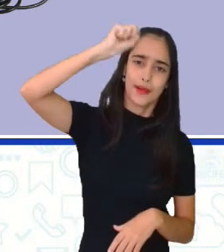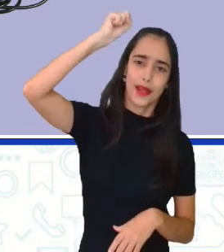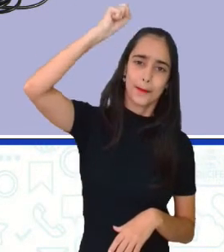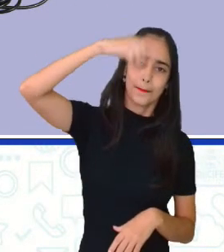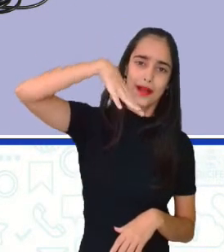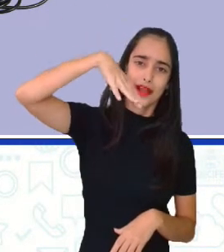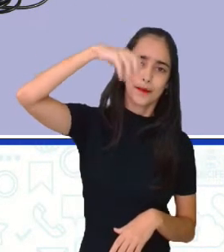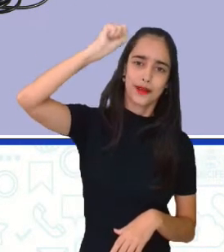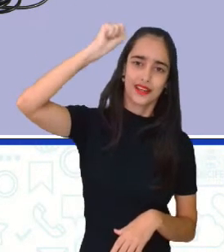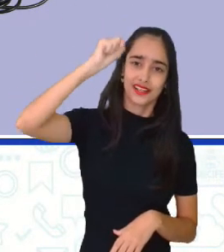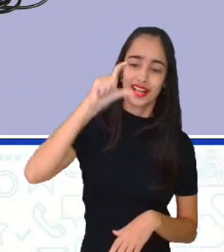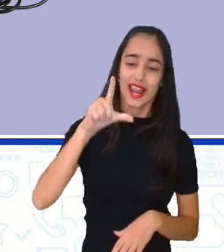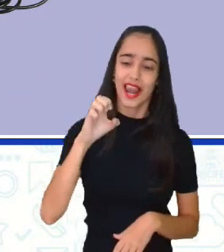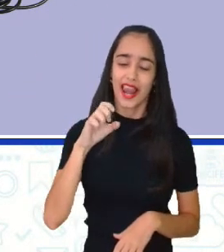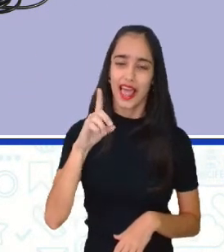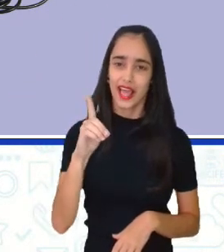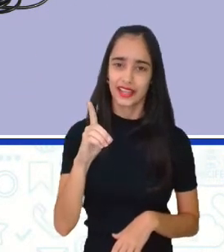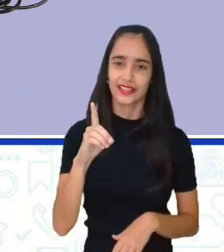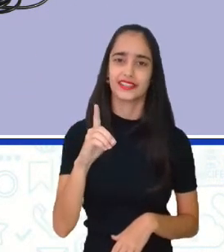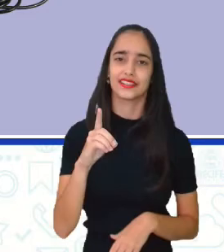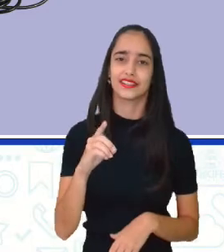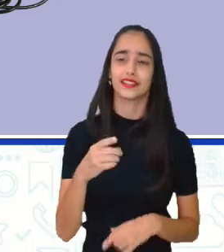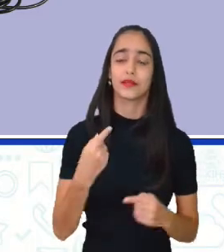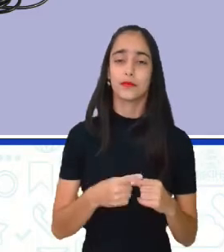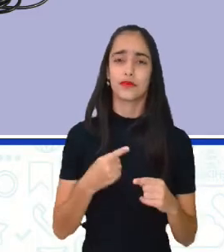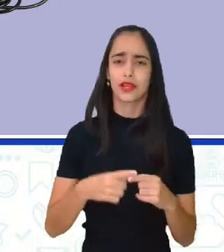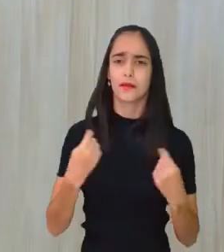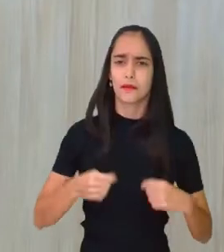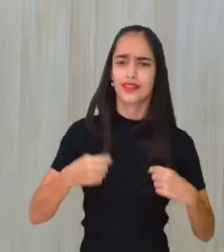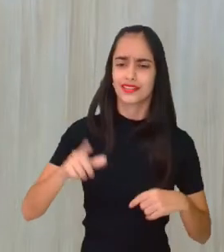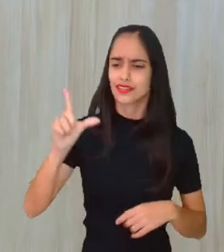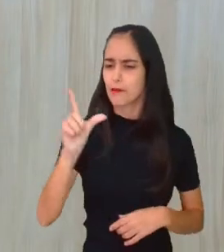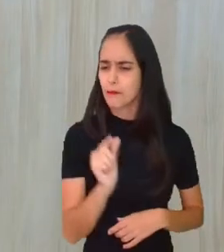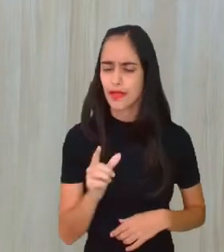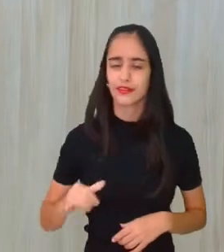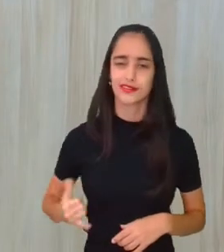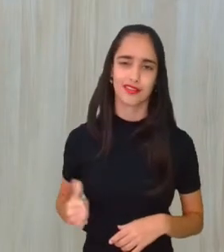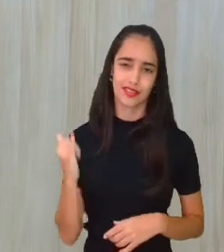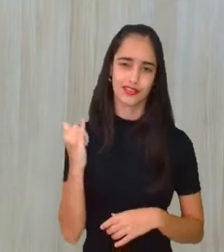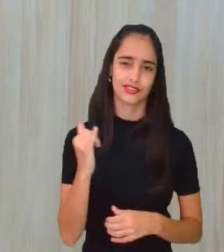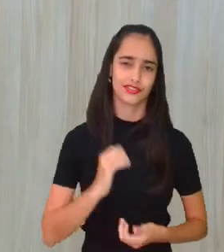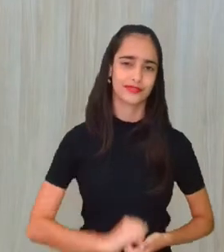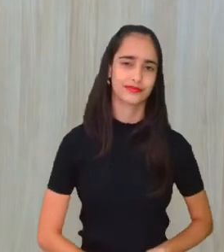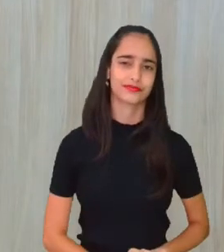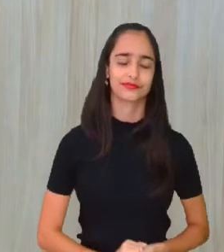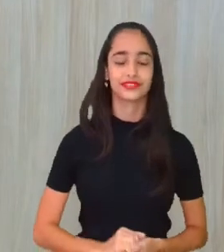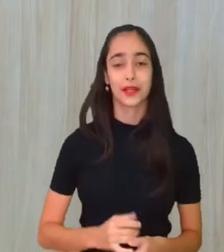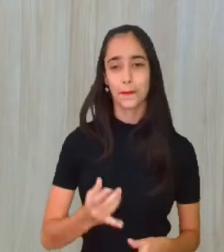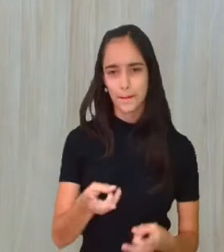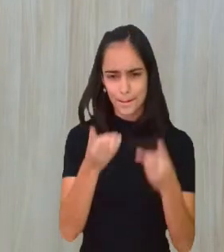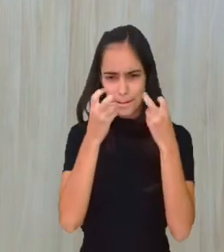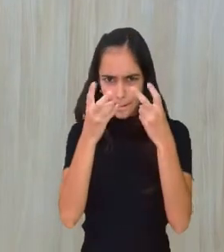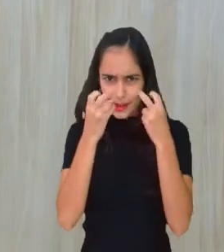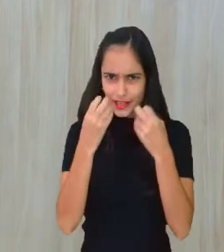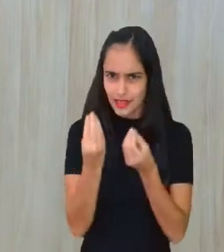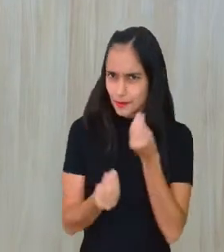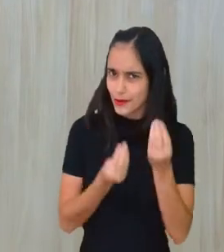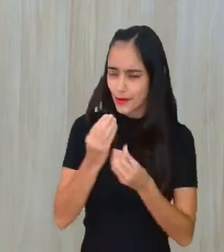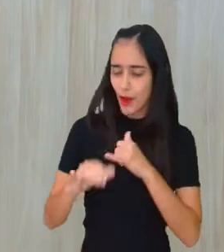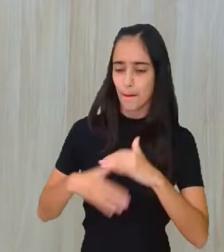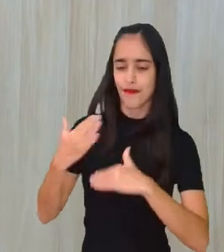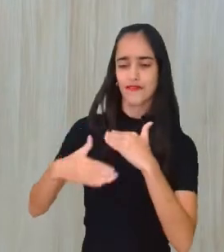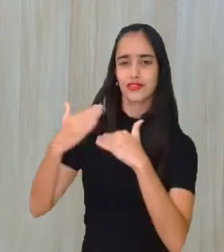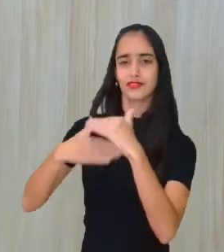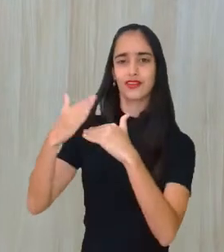uma que consome menos energia. Então, observe aí como avançou. Nós temos liquidificador nas